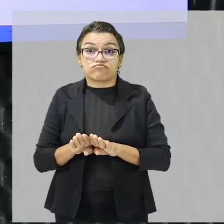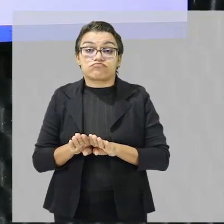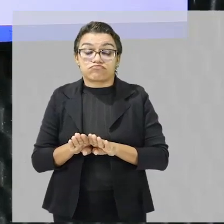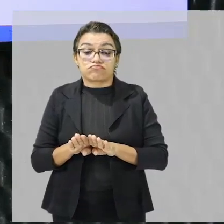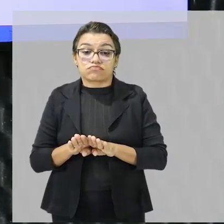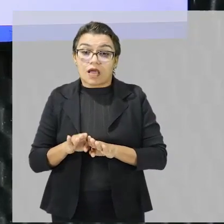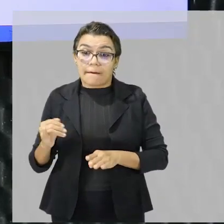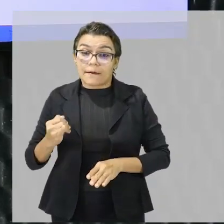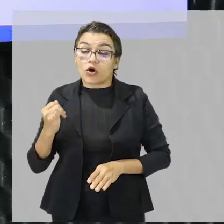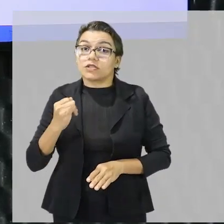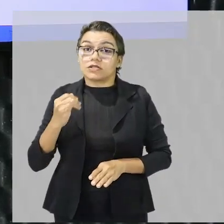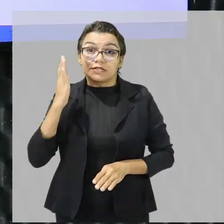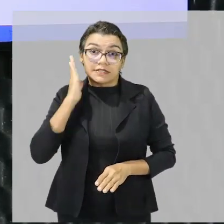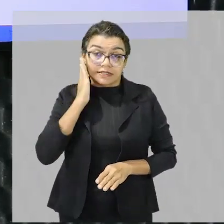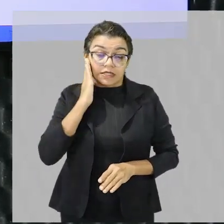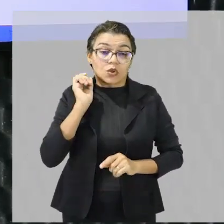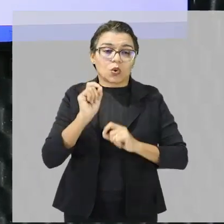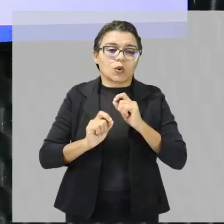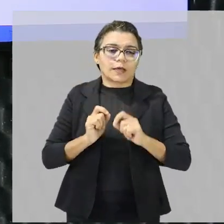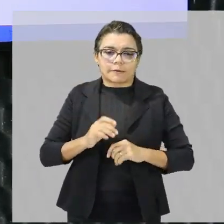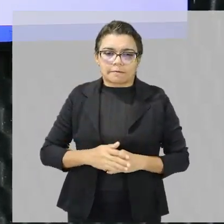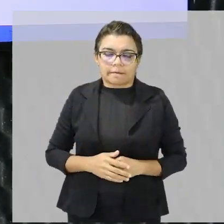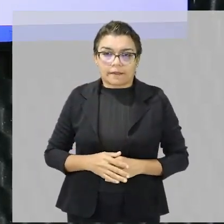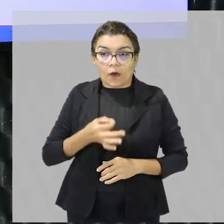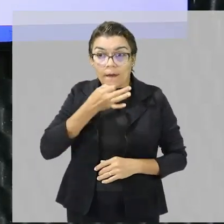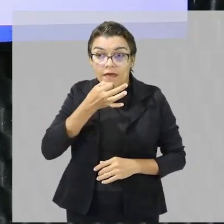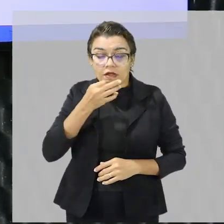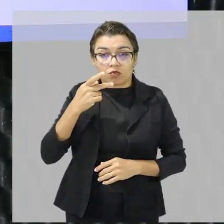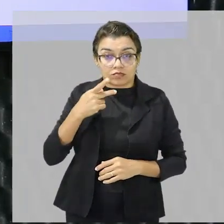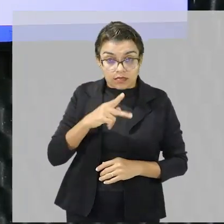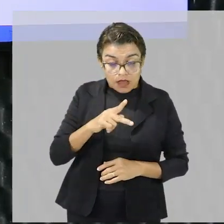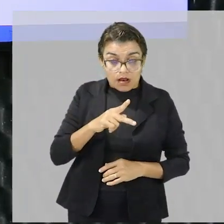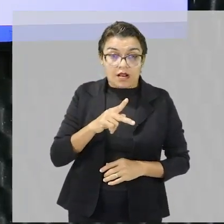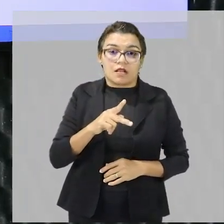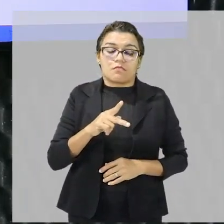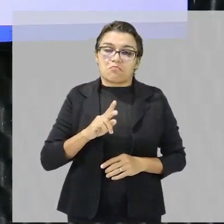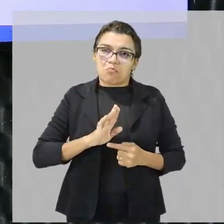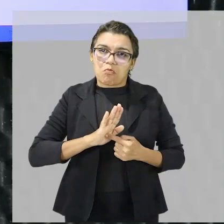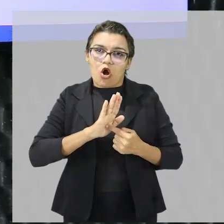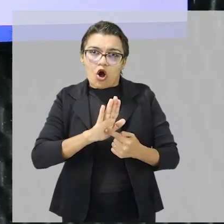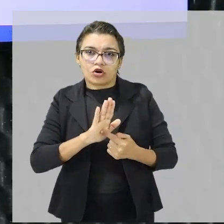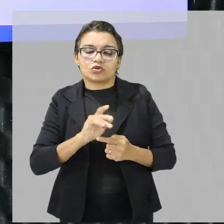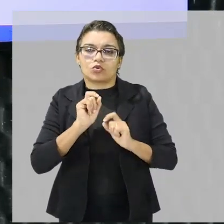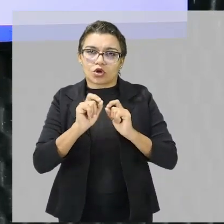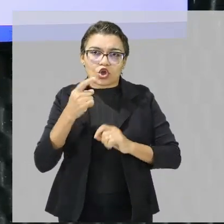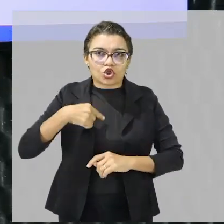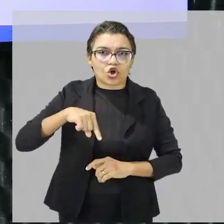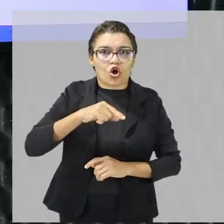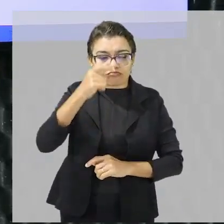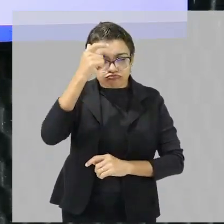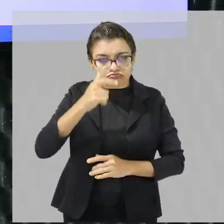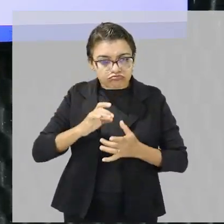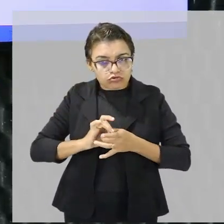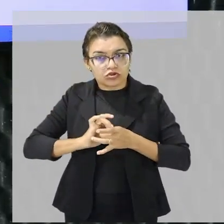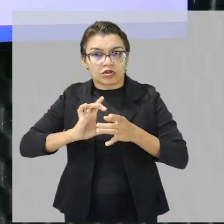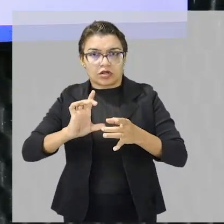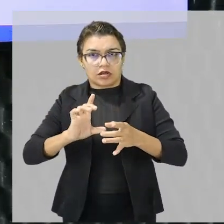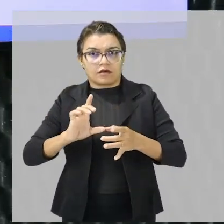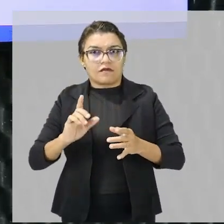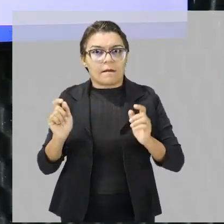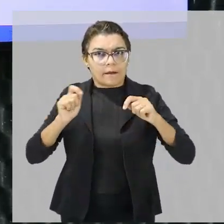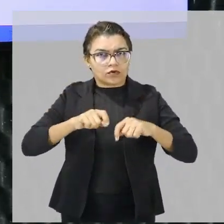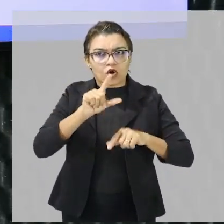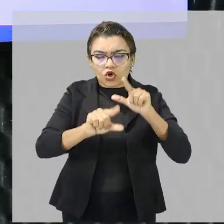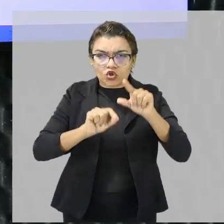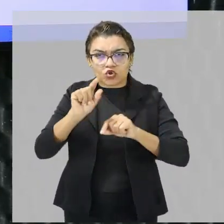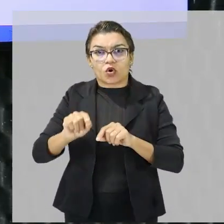é interessante quando ele trabalha, porque ele coloca para a gente a necessidade de a gente entender que nós somos livres, nós somos dotados desse poder de escolha,